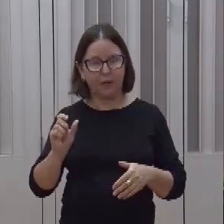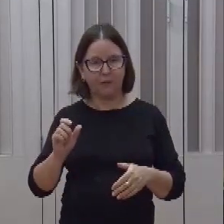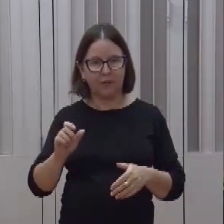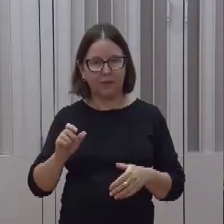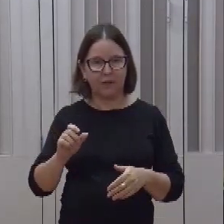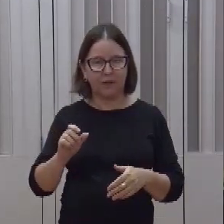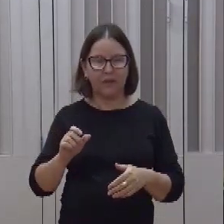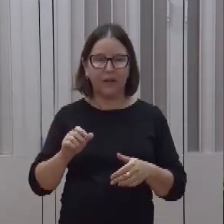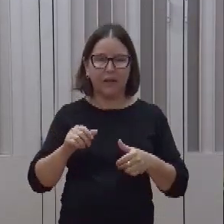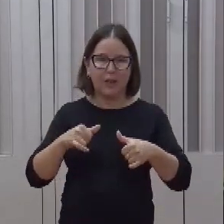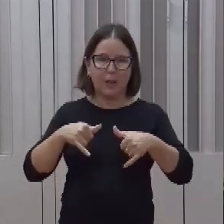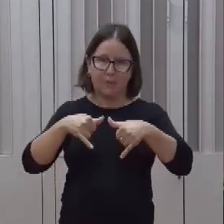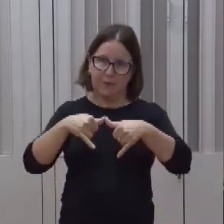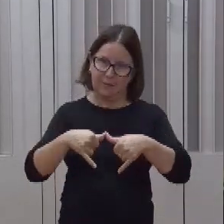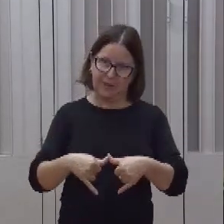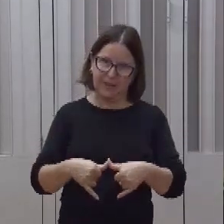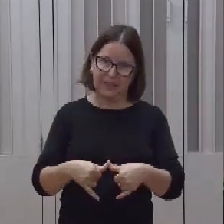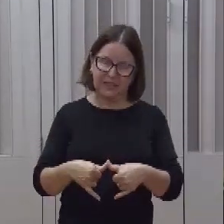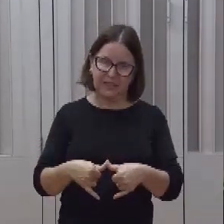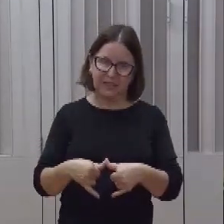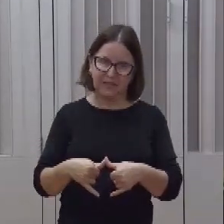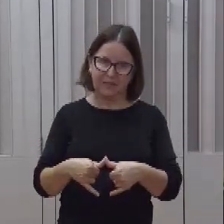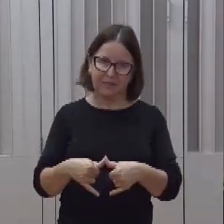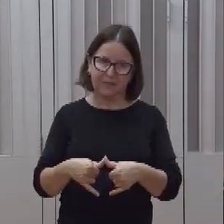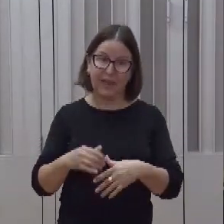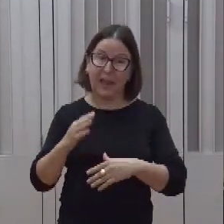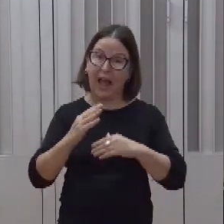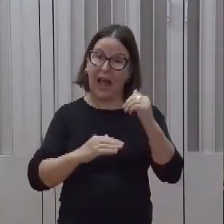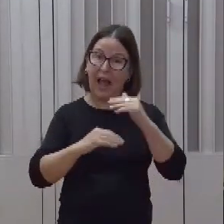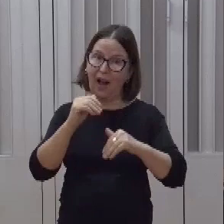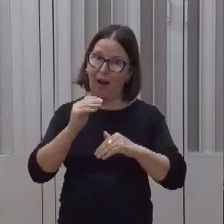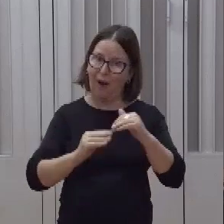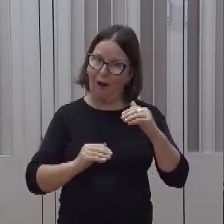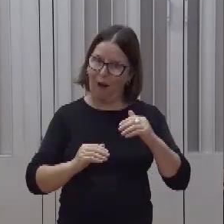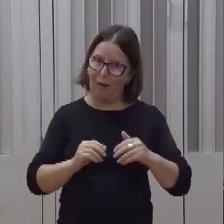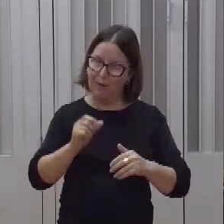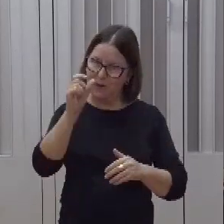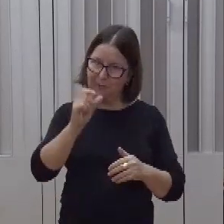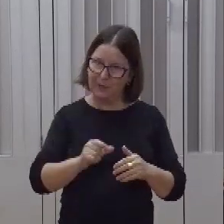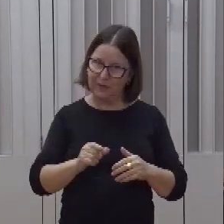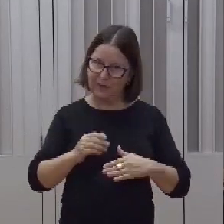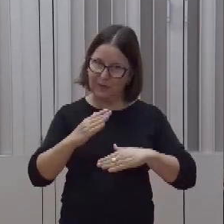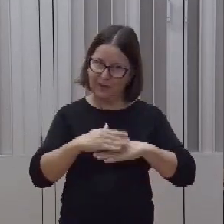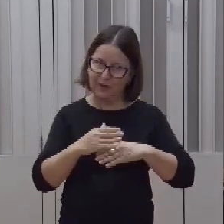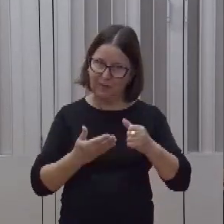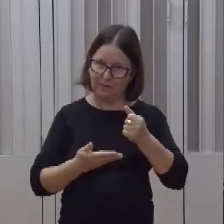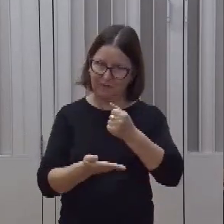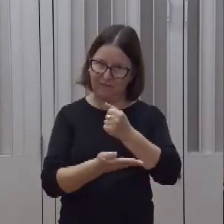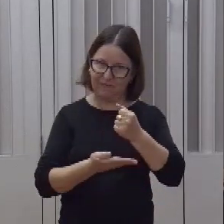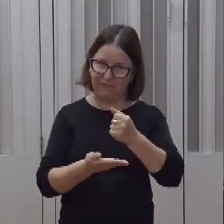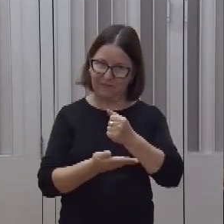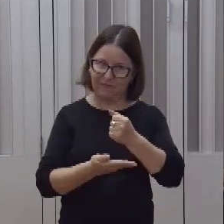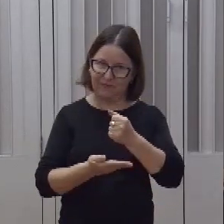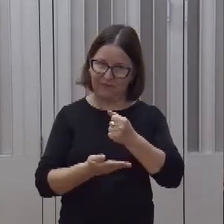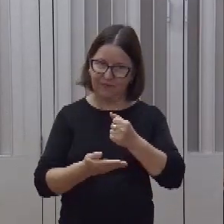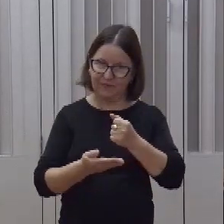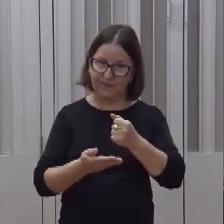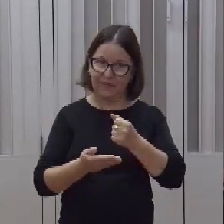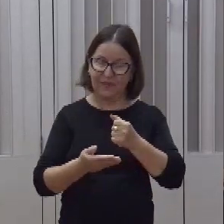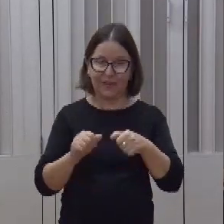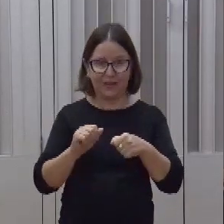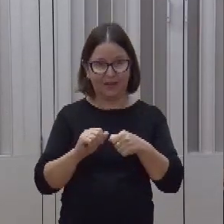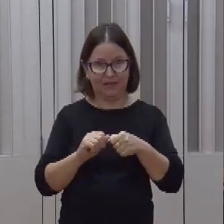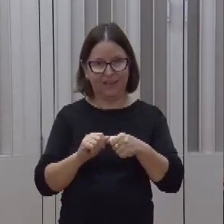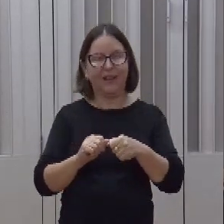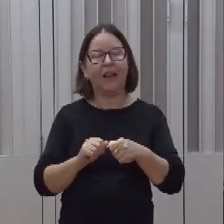meno. Se permanecer a obra de alguém sobre o fundamento que edificou, esse